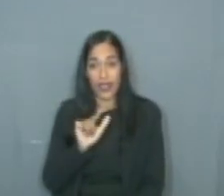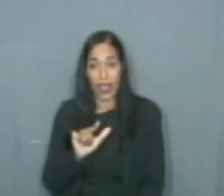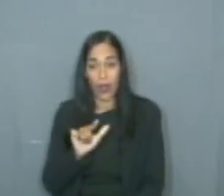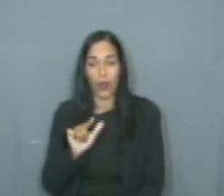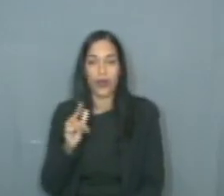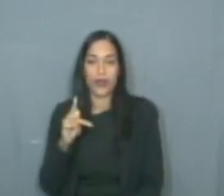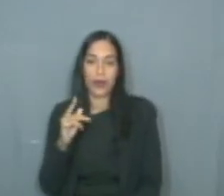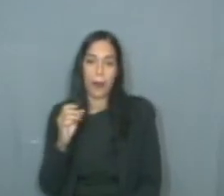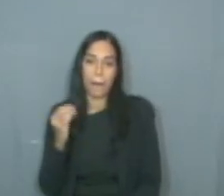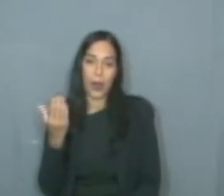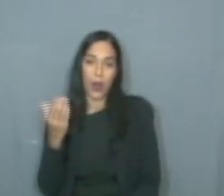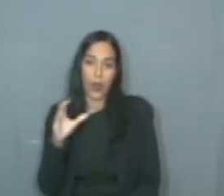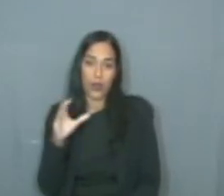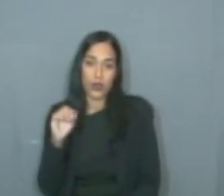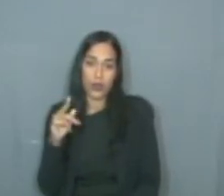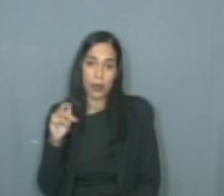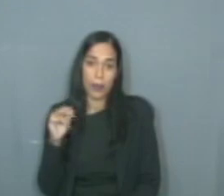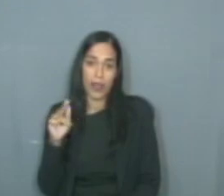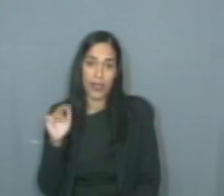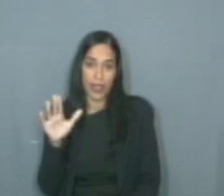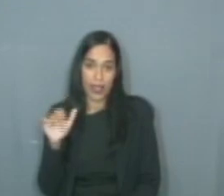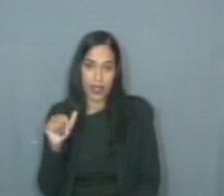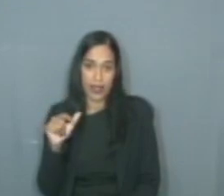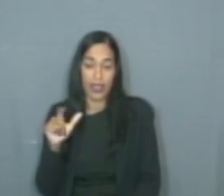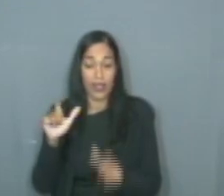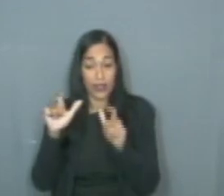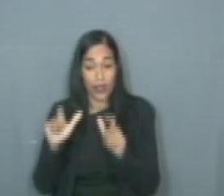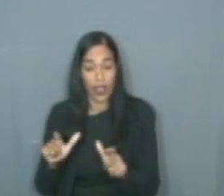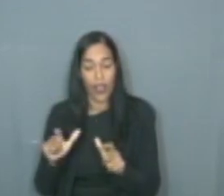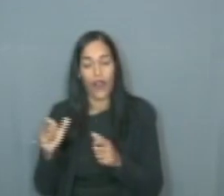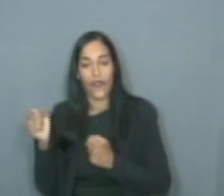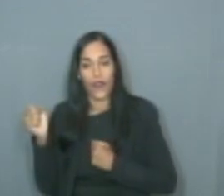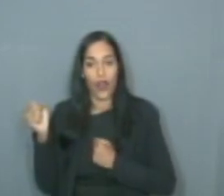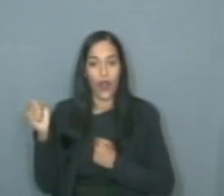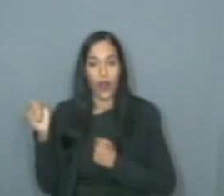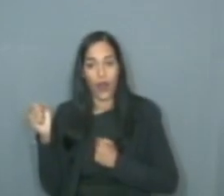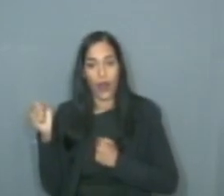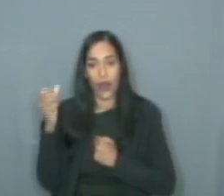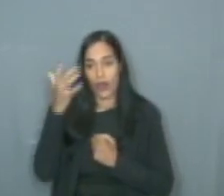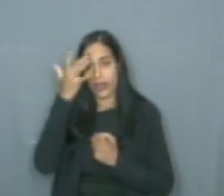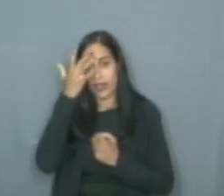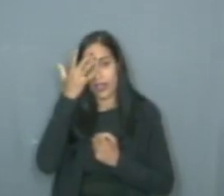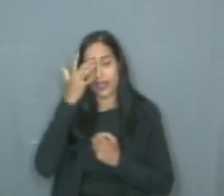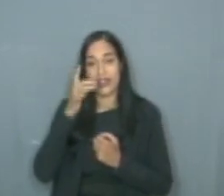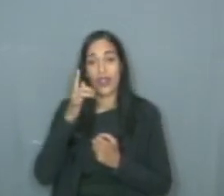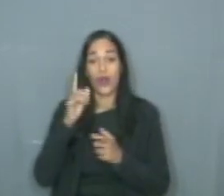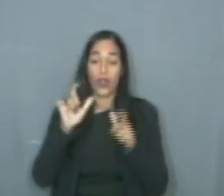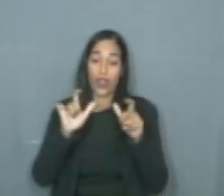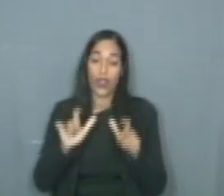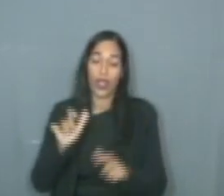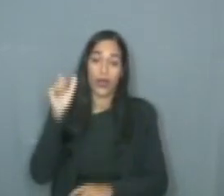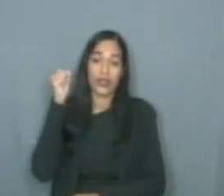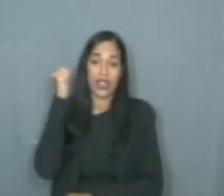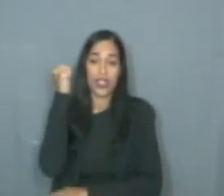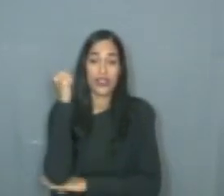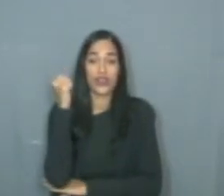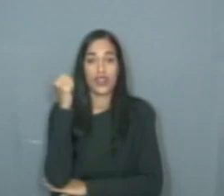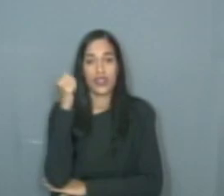consolidou o chamado Forró da Índia, tornando-se um importante espaço de resistência